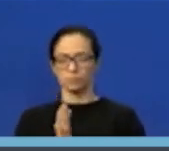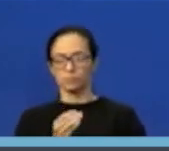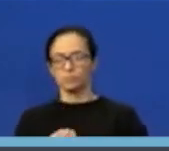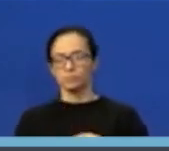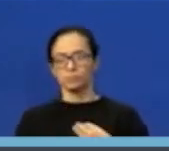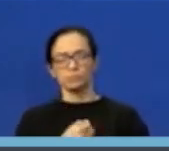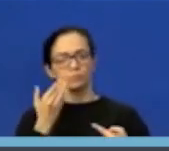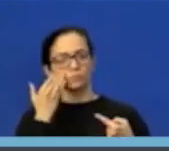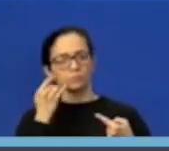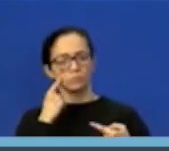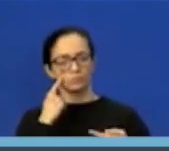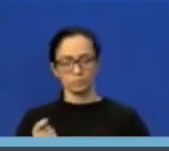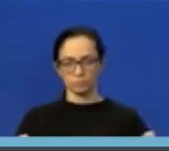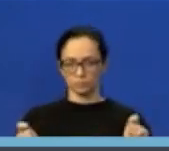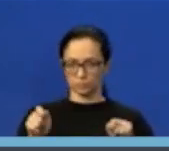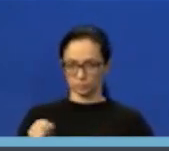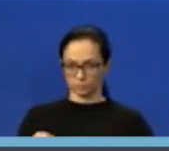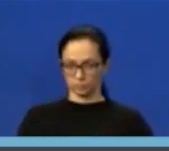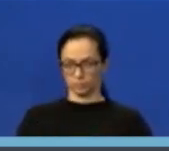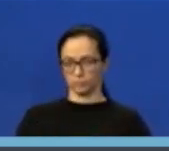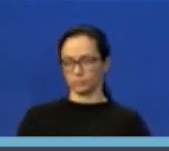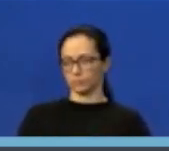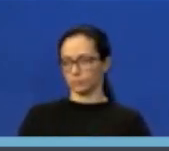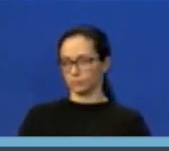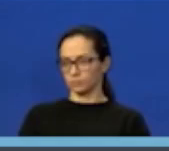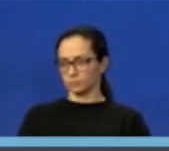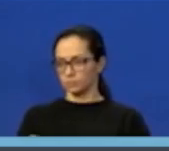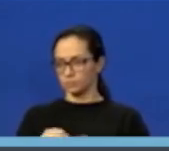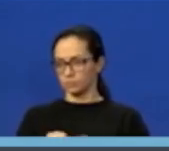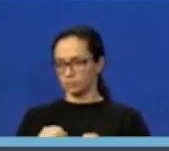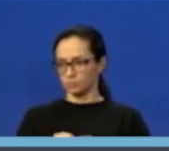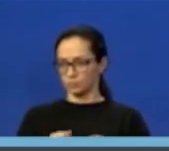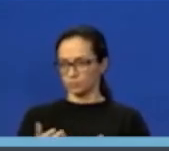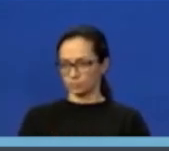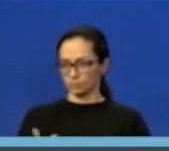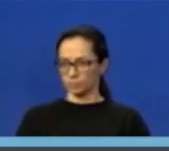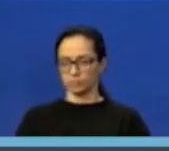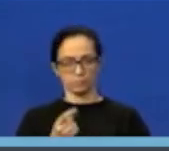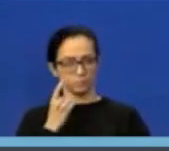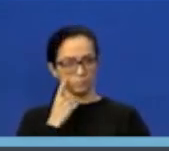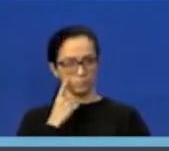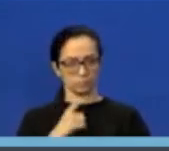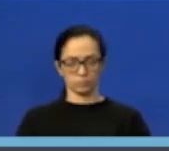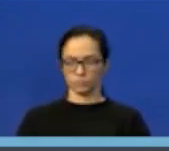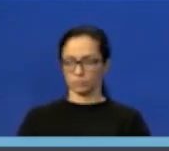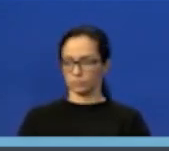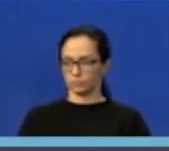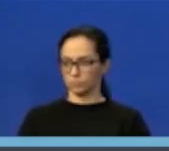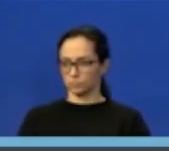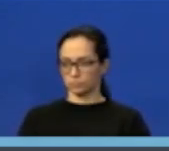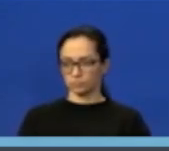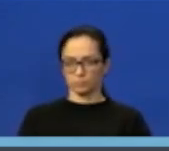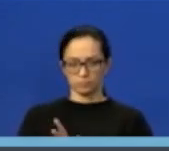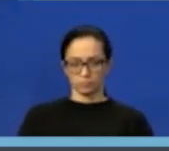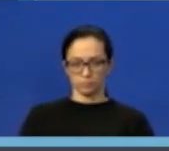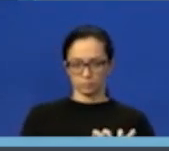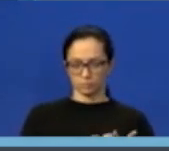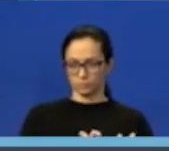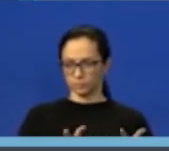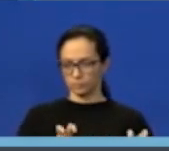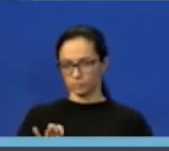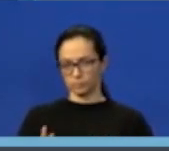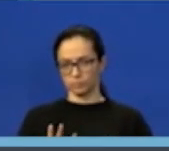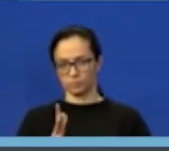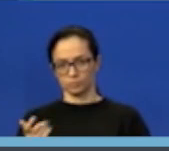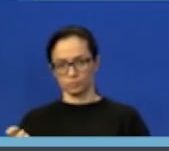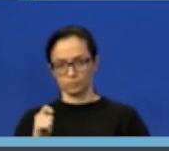gente analisa na fase pós-analítica o resultado obtido desse exame. As infecções podem